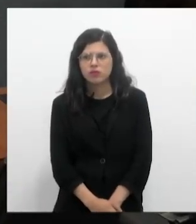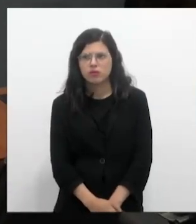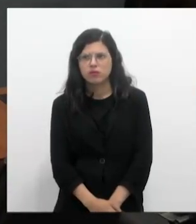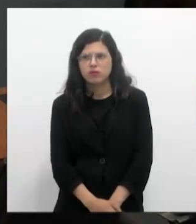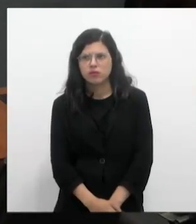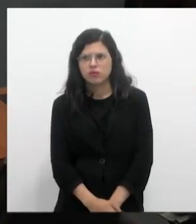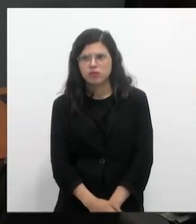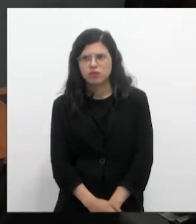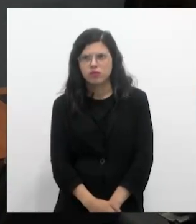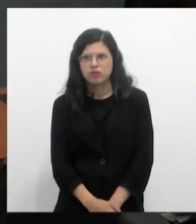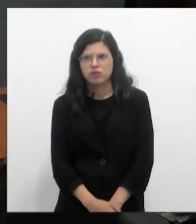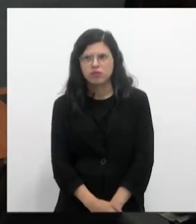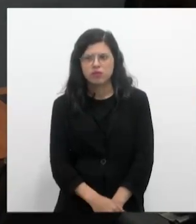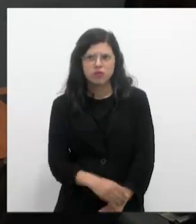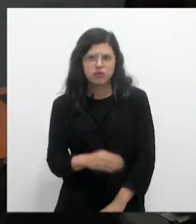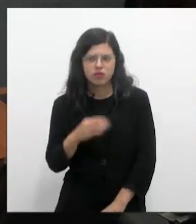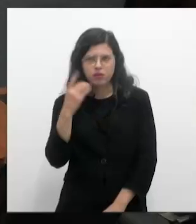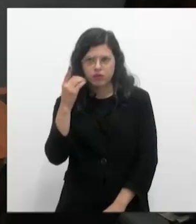Deputado Renan Jordi já saiu?